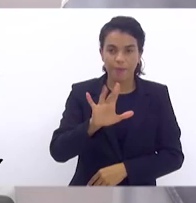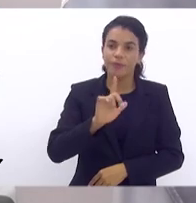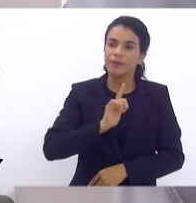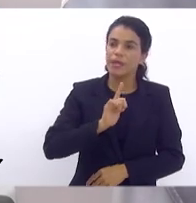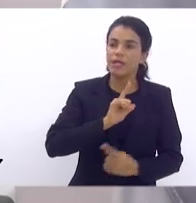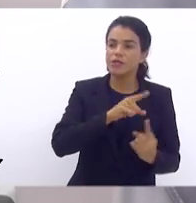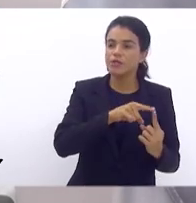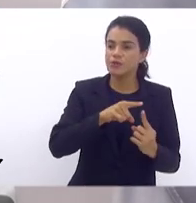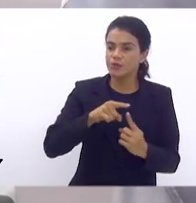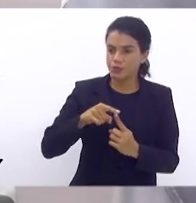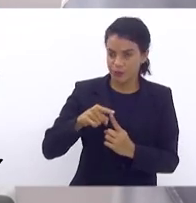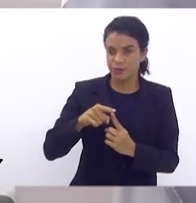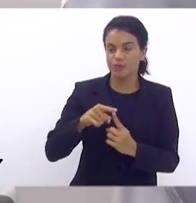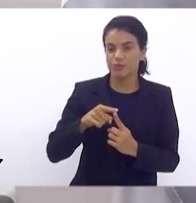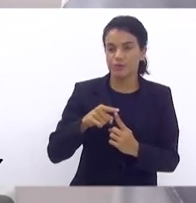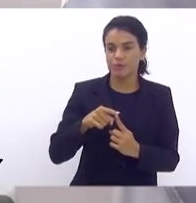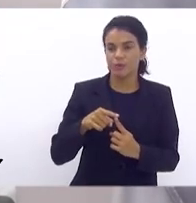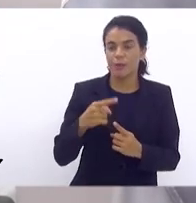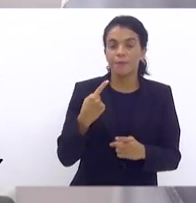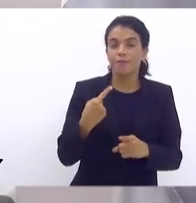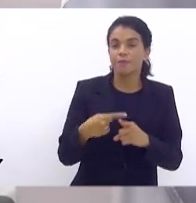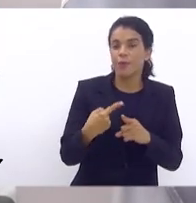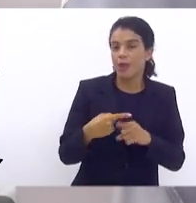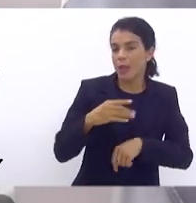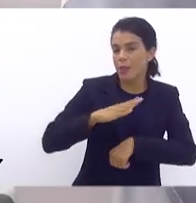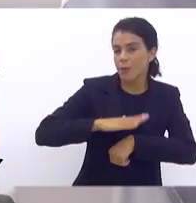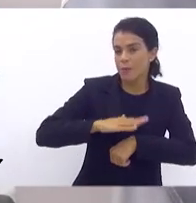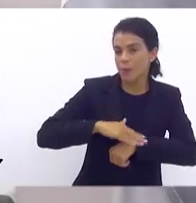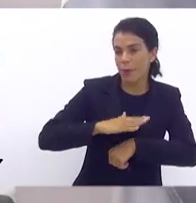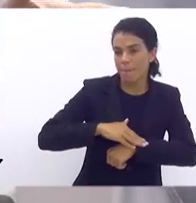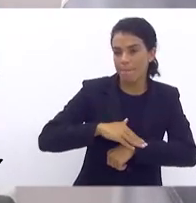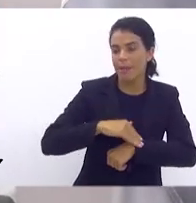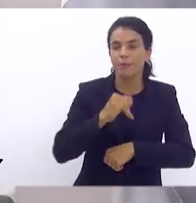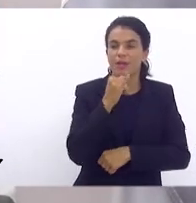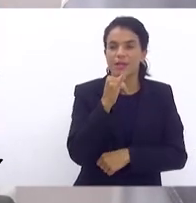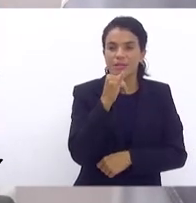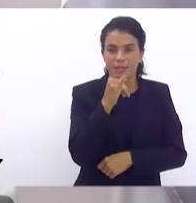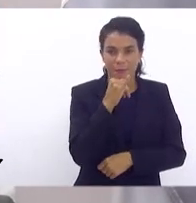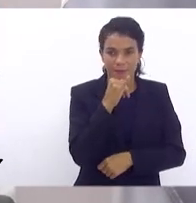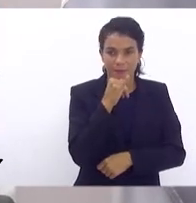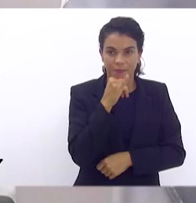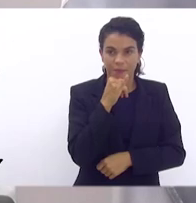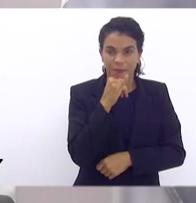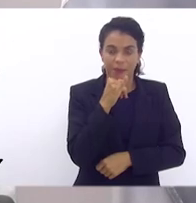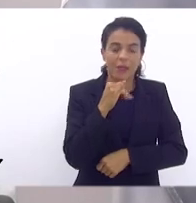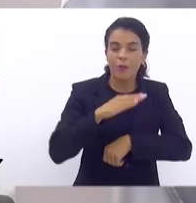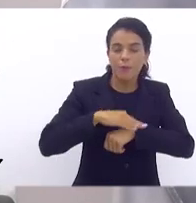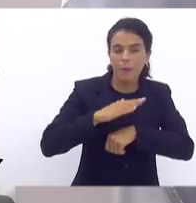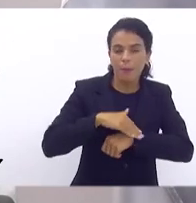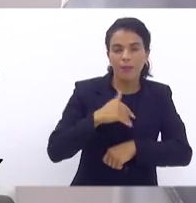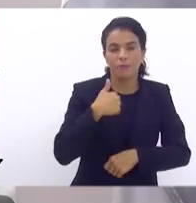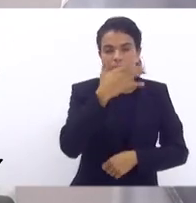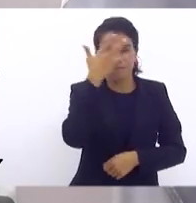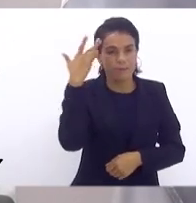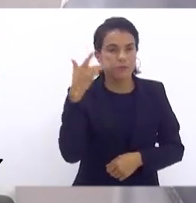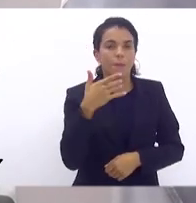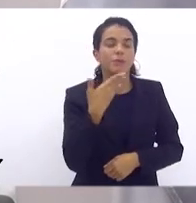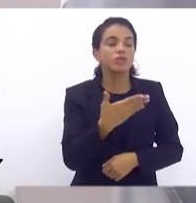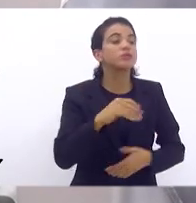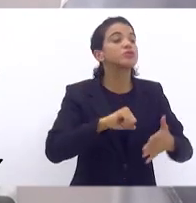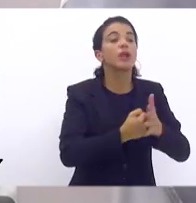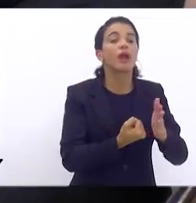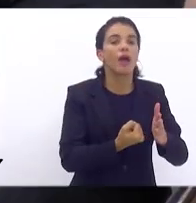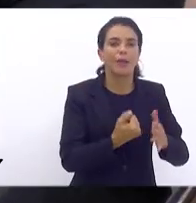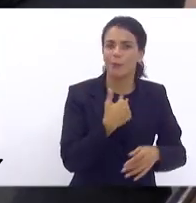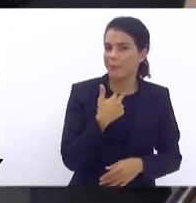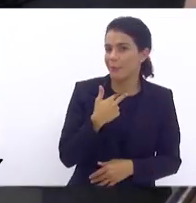tipo de Porque aí se nesse momento for pedido segurança se nesse momento alguém pedir para ele desligar ele não pode